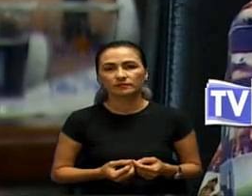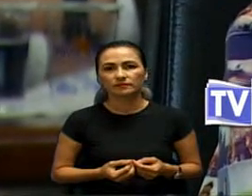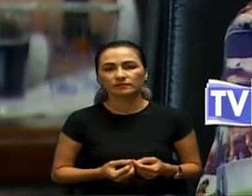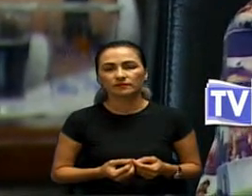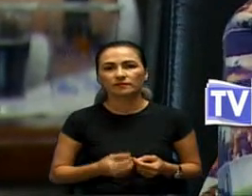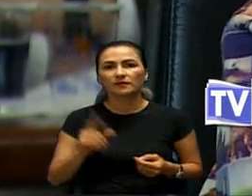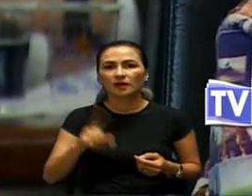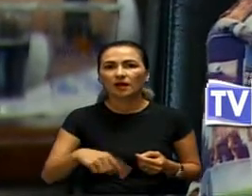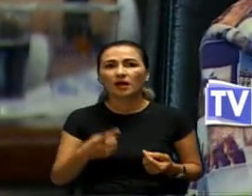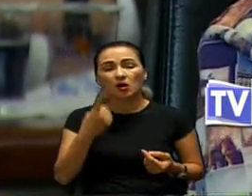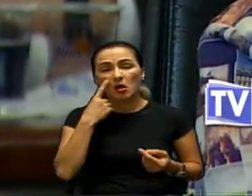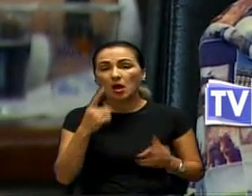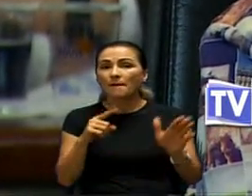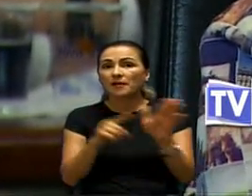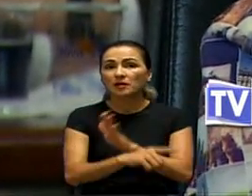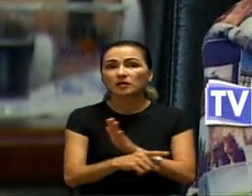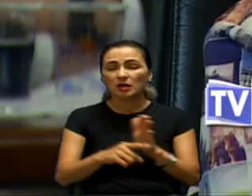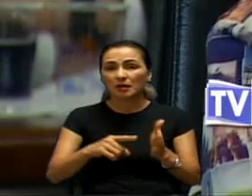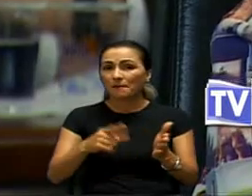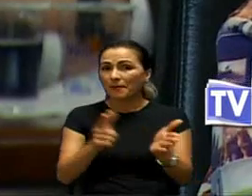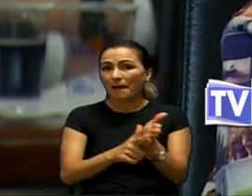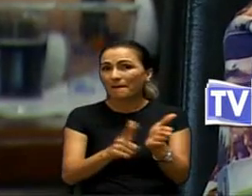seletiva, que até agora não saiu do papel.